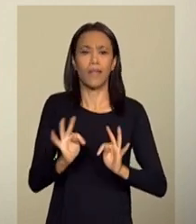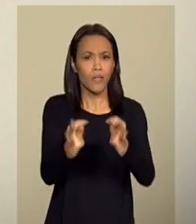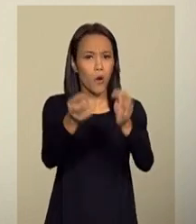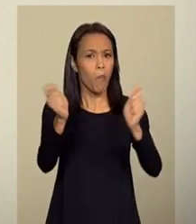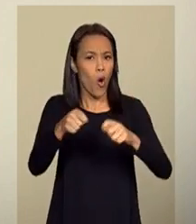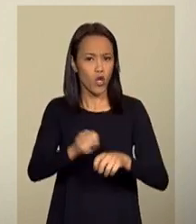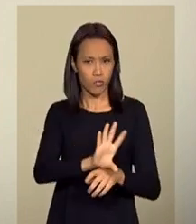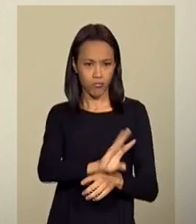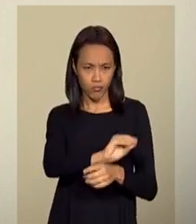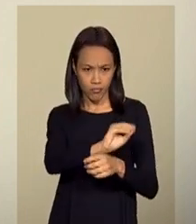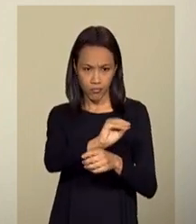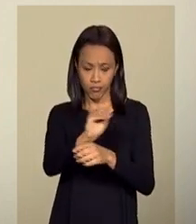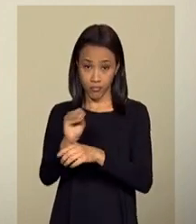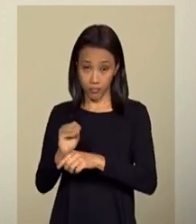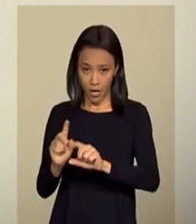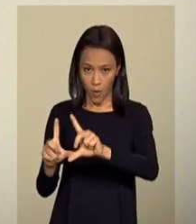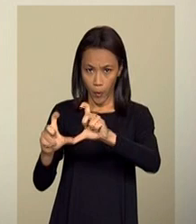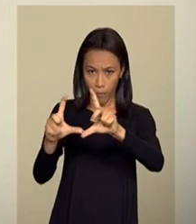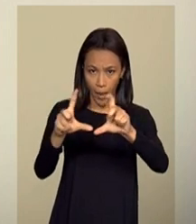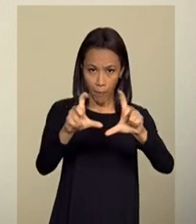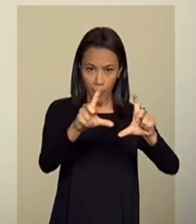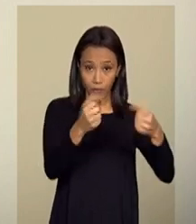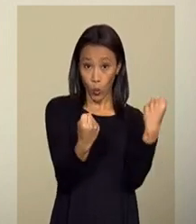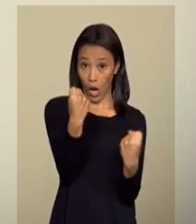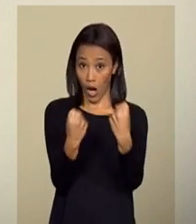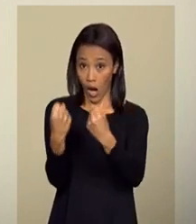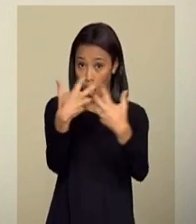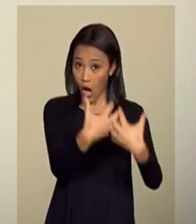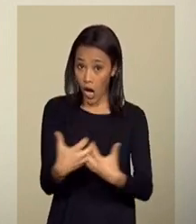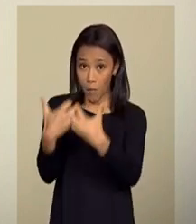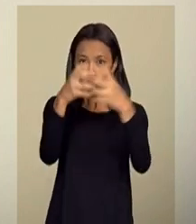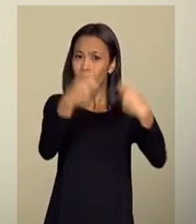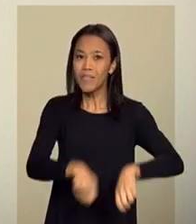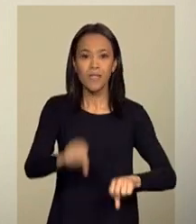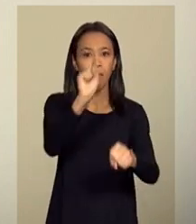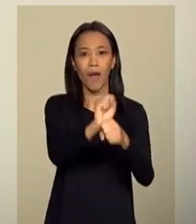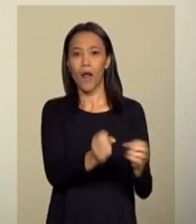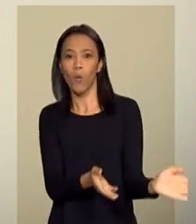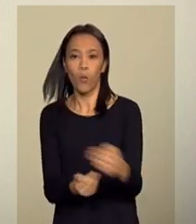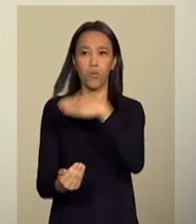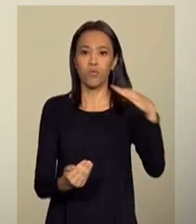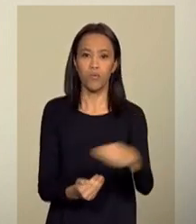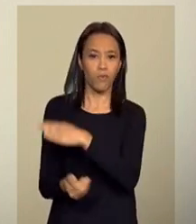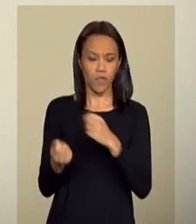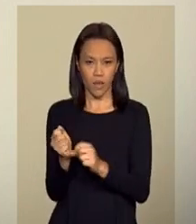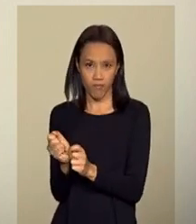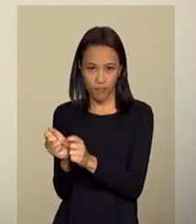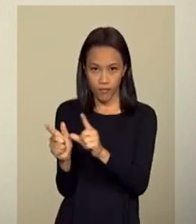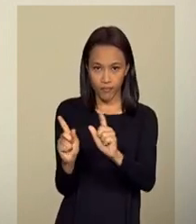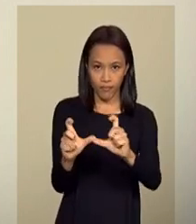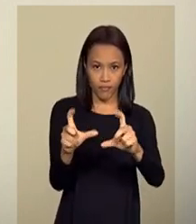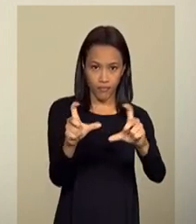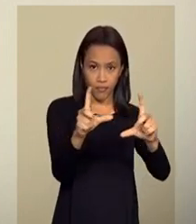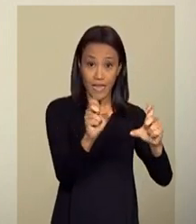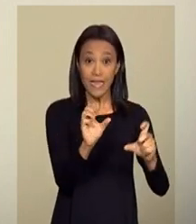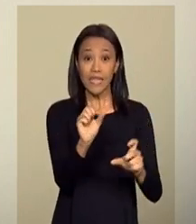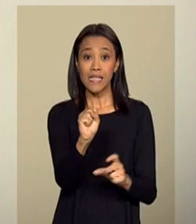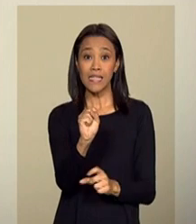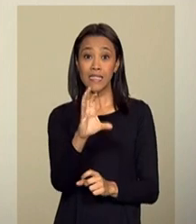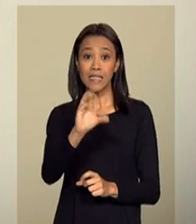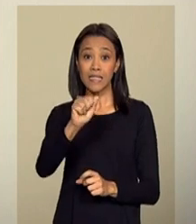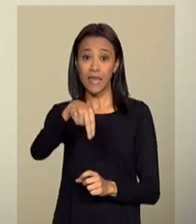raio x de um caminhão sem precisar parar o veículo suspeito Esses aparelhos são scaners